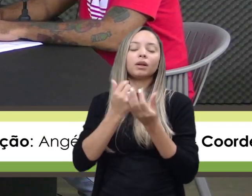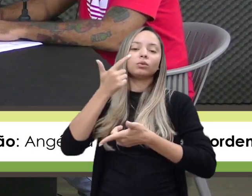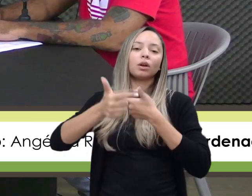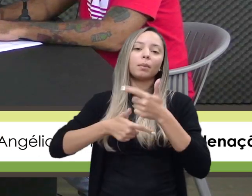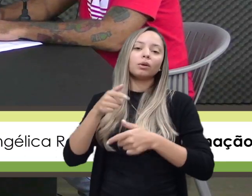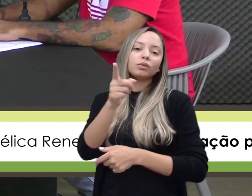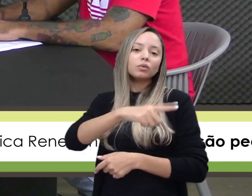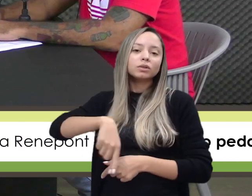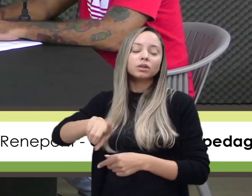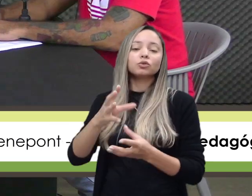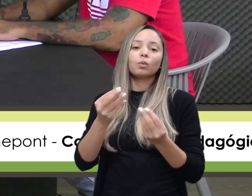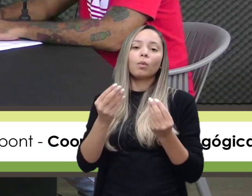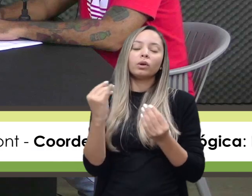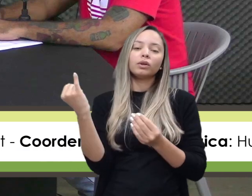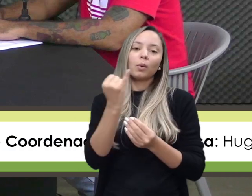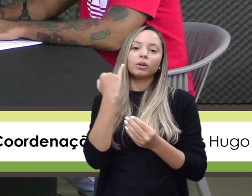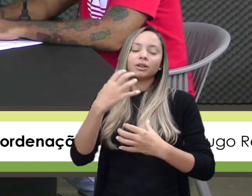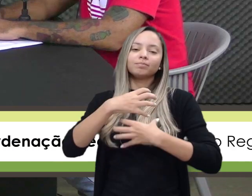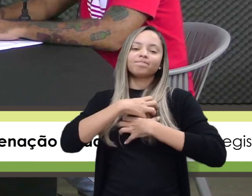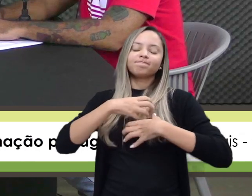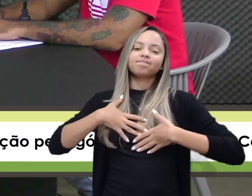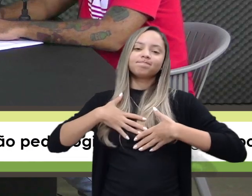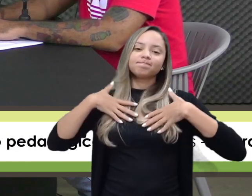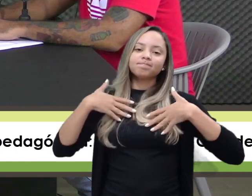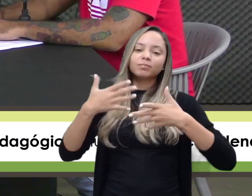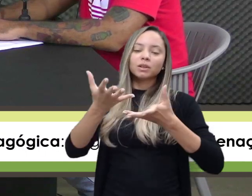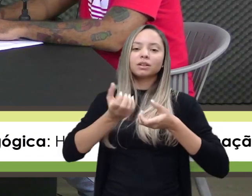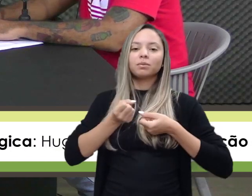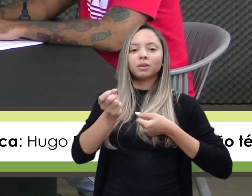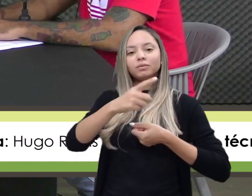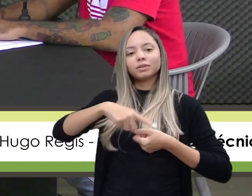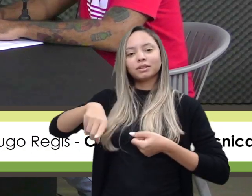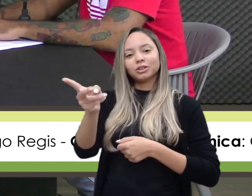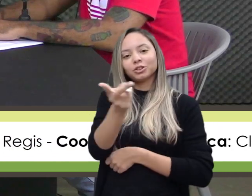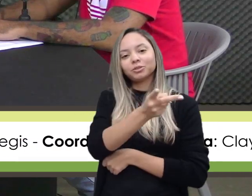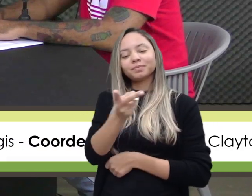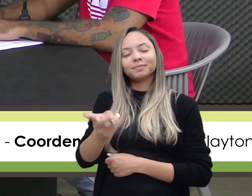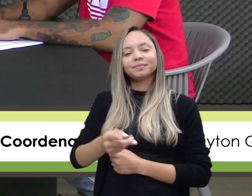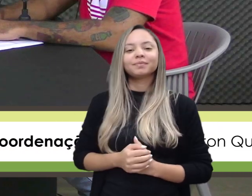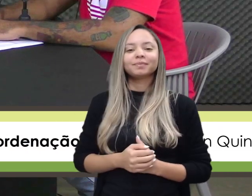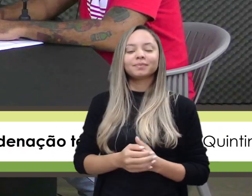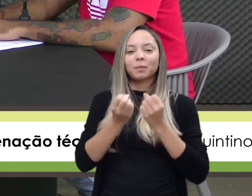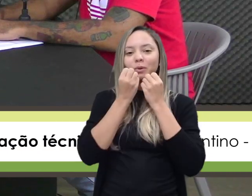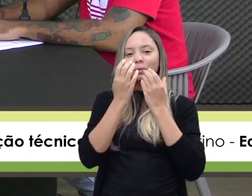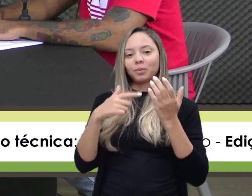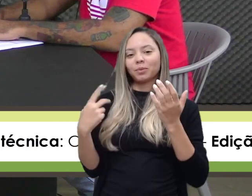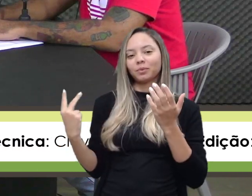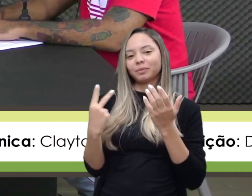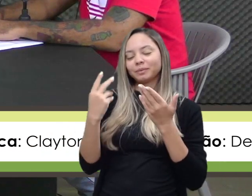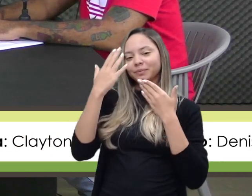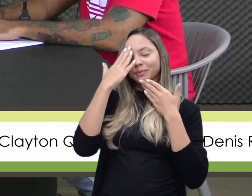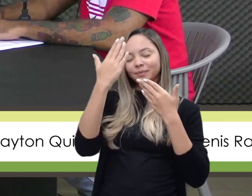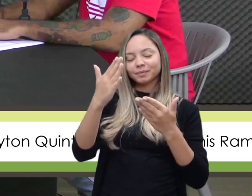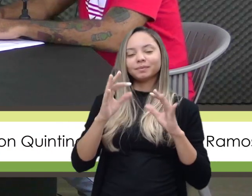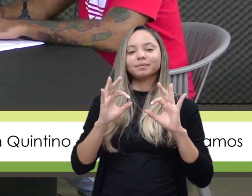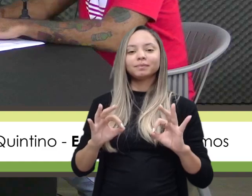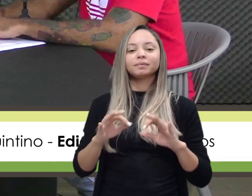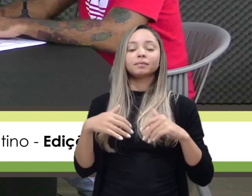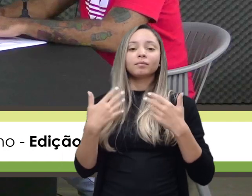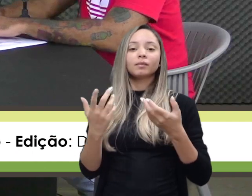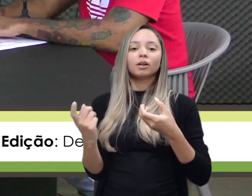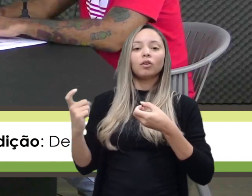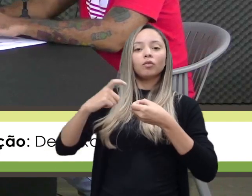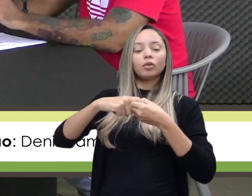muito importante. Eu fico lisonjeado em recebê-las nesse programa. Ai, que bom. É um prazer, a gente que agradece. E voltamos com